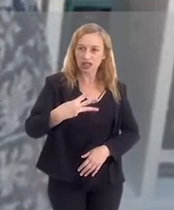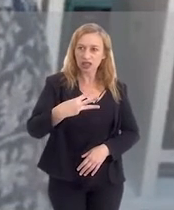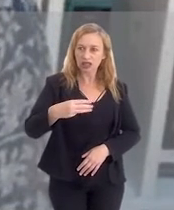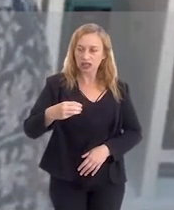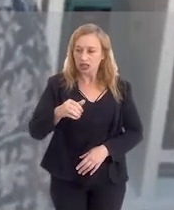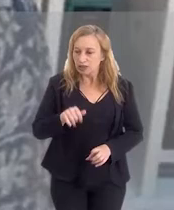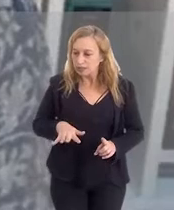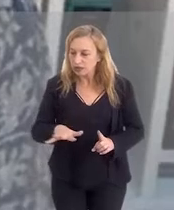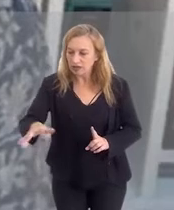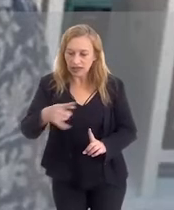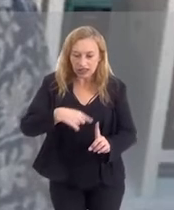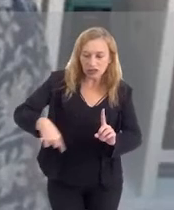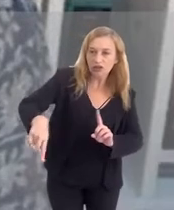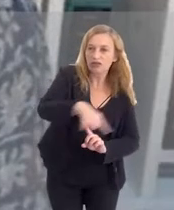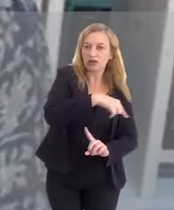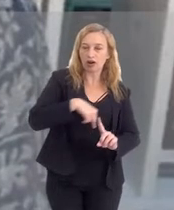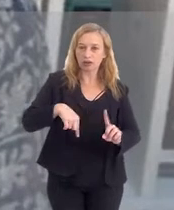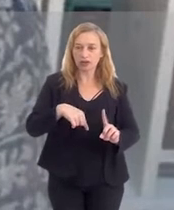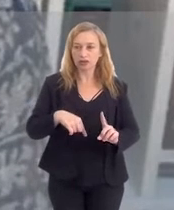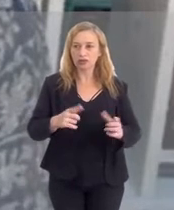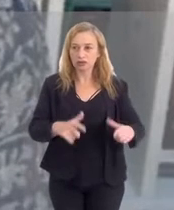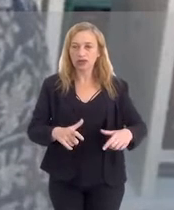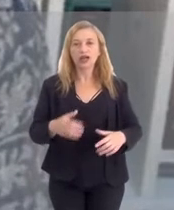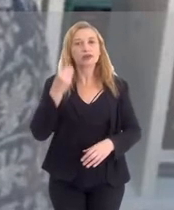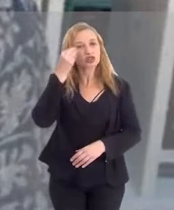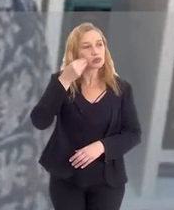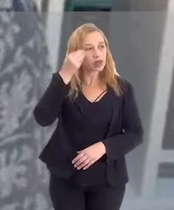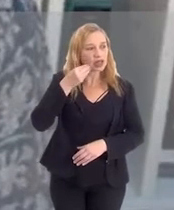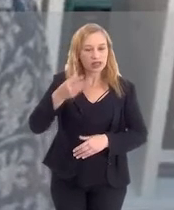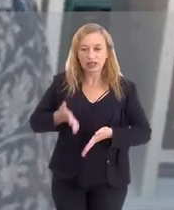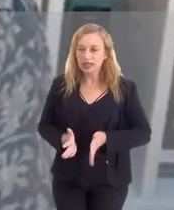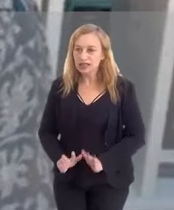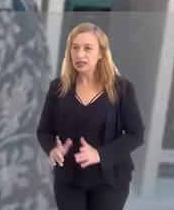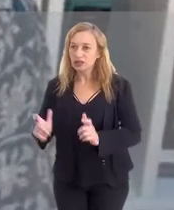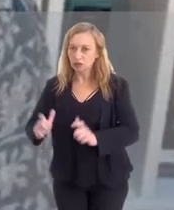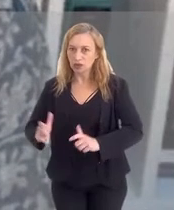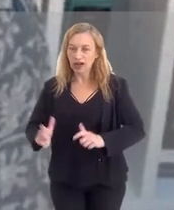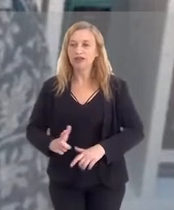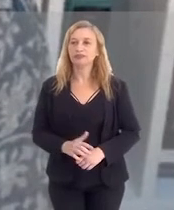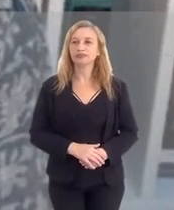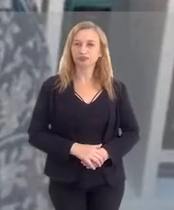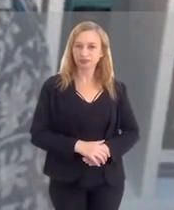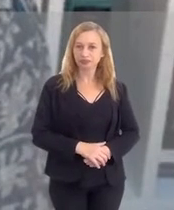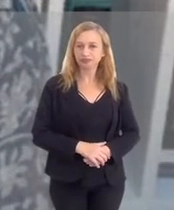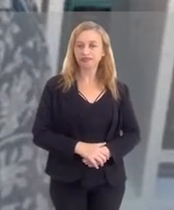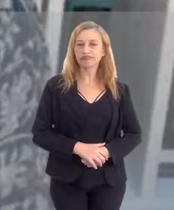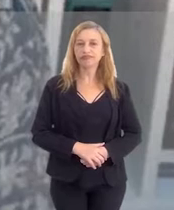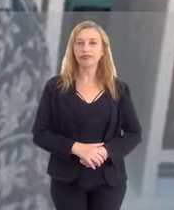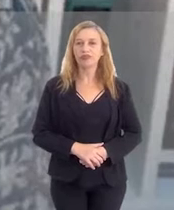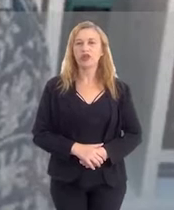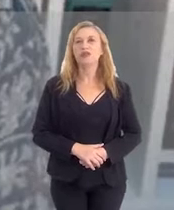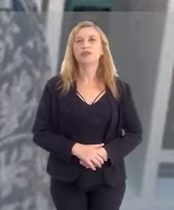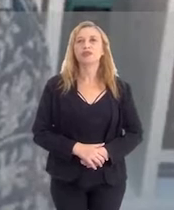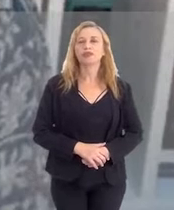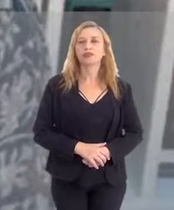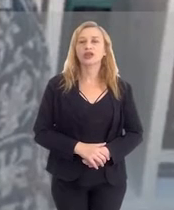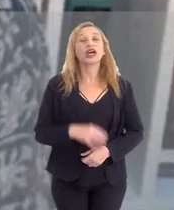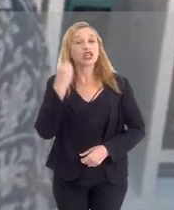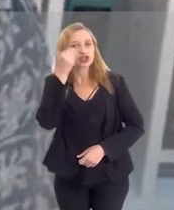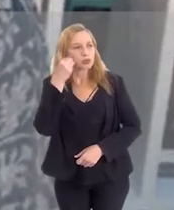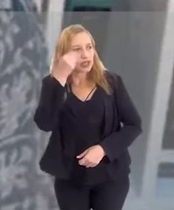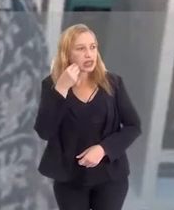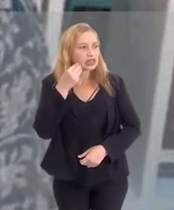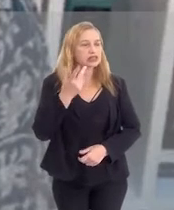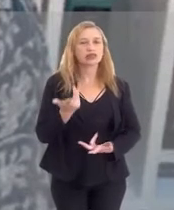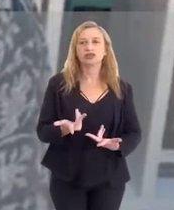periferias que estão em volta desse plano piloto. Então, a minha experiência nascendo em Planaltina, na periferia ainda de